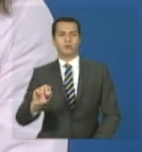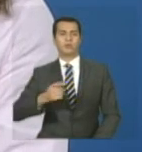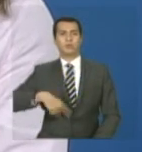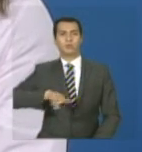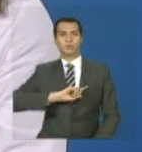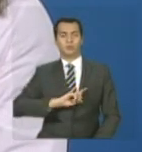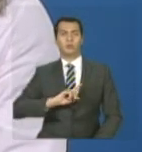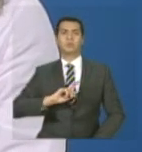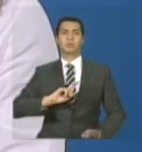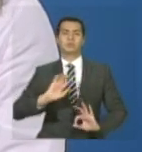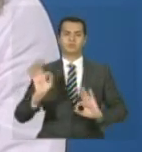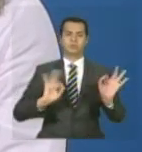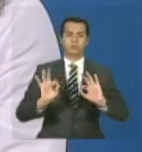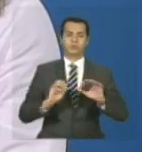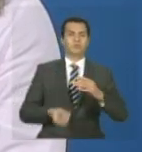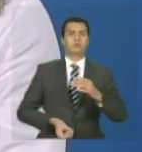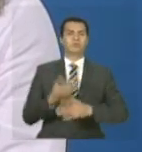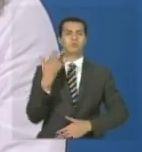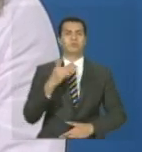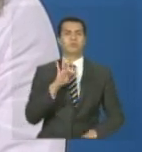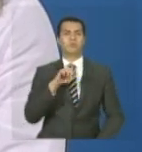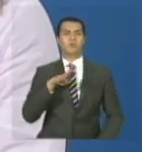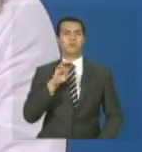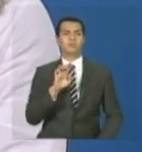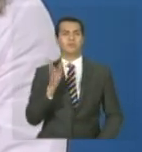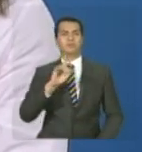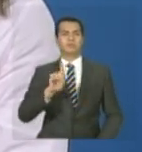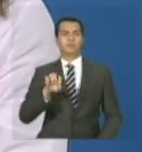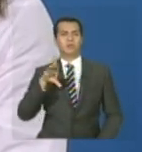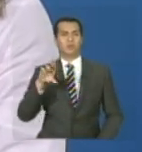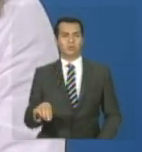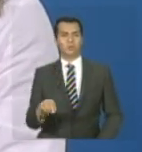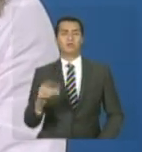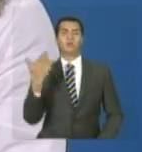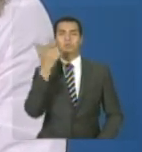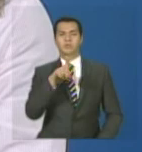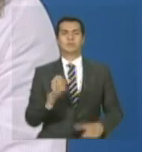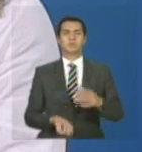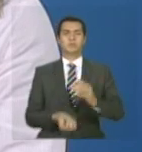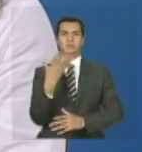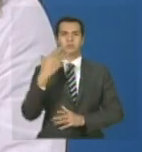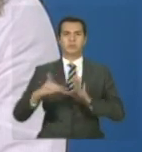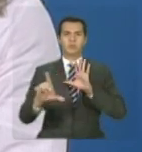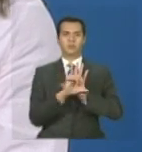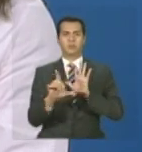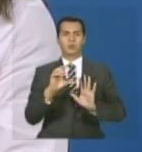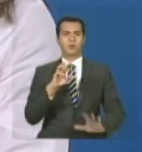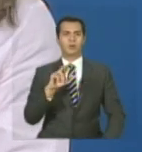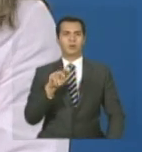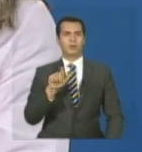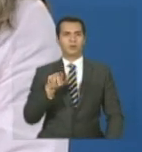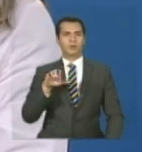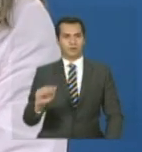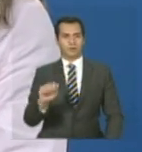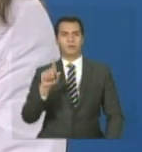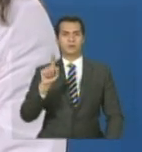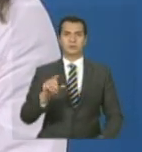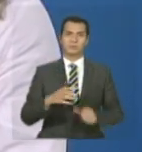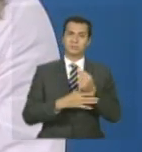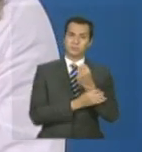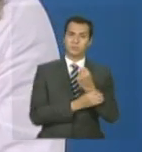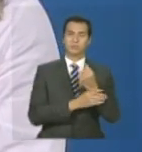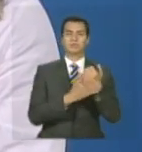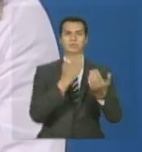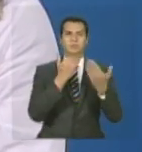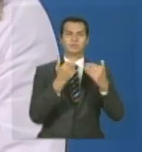articulação para o Fome Zero, é que nós podemos construir uma lei orgânica de segurança alimentar. Agora construímos o primeiro plano